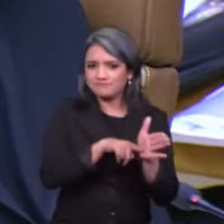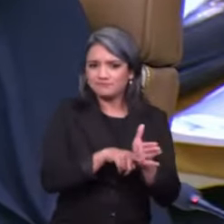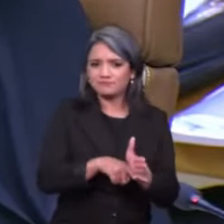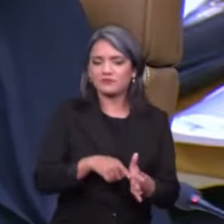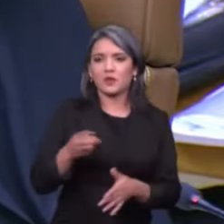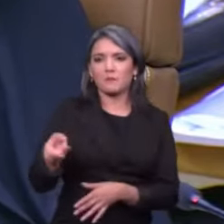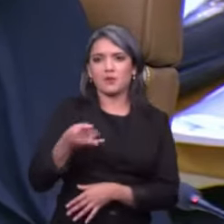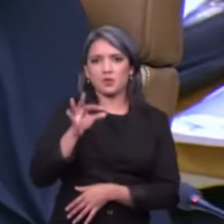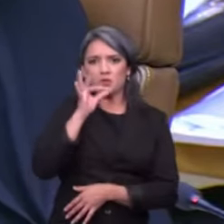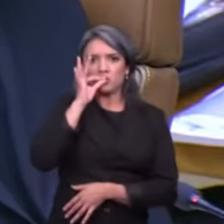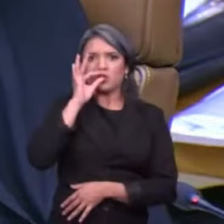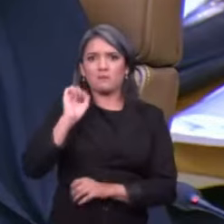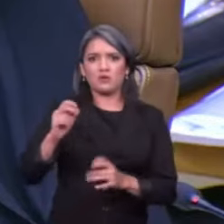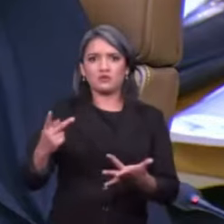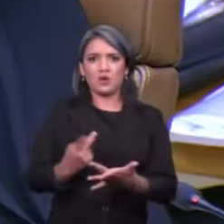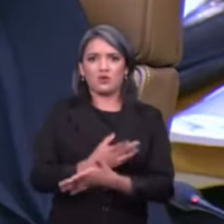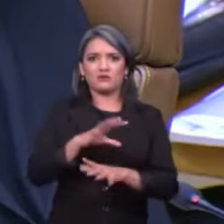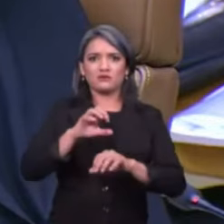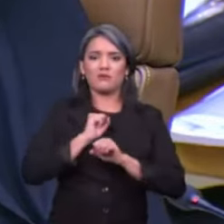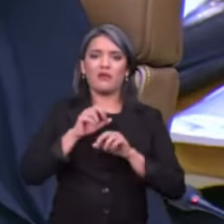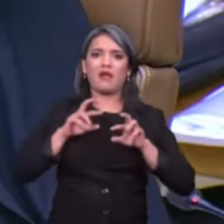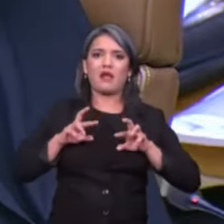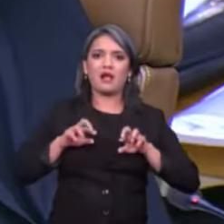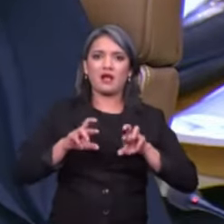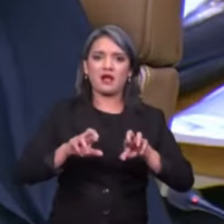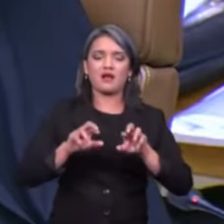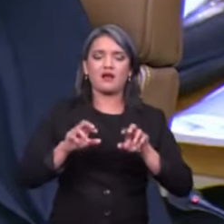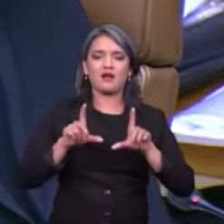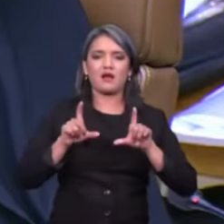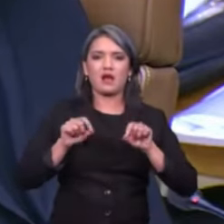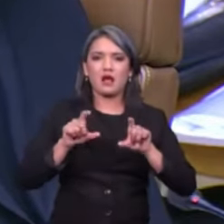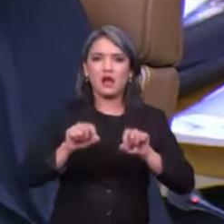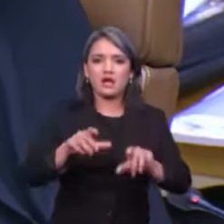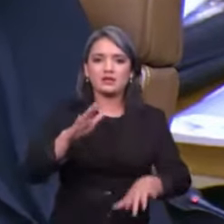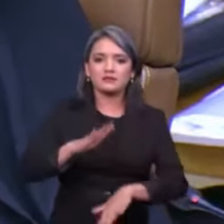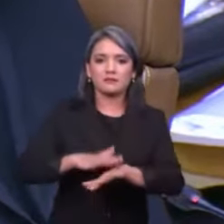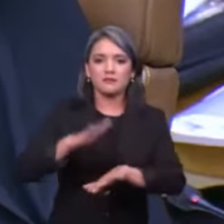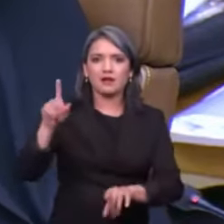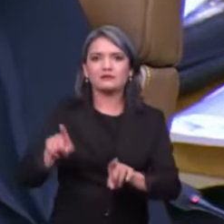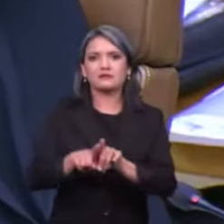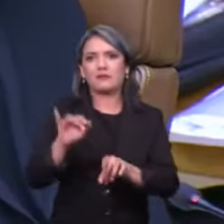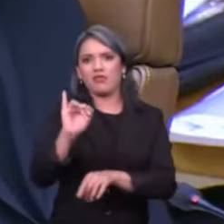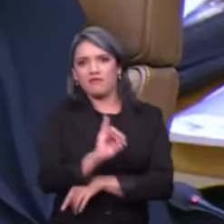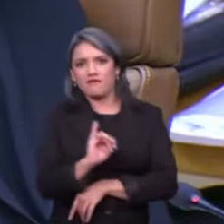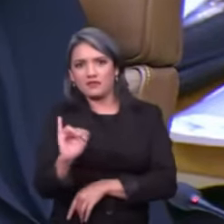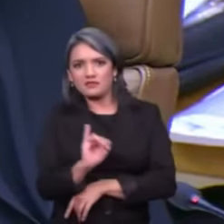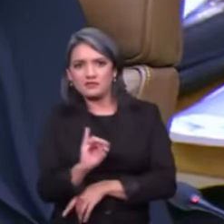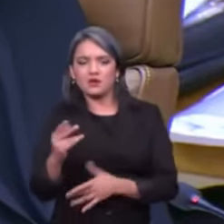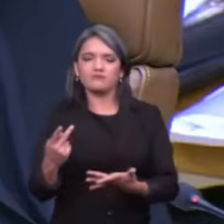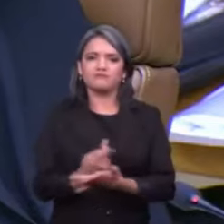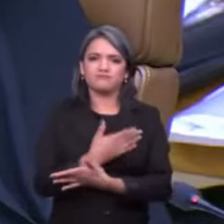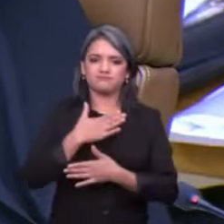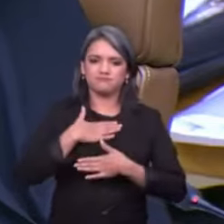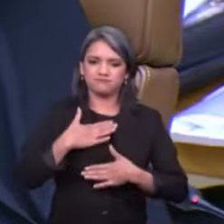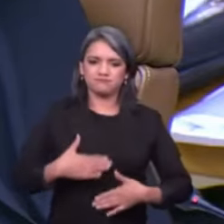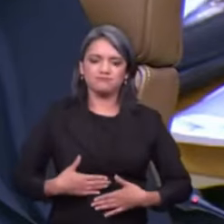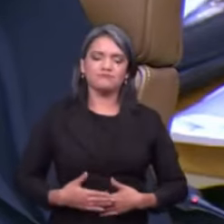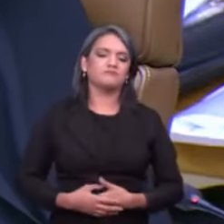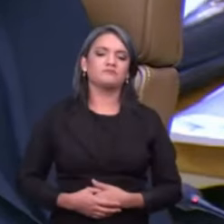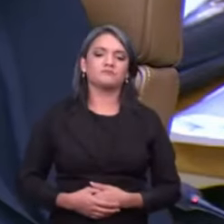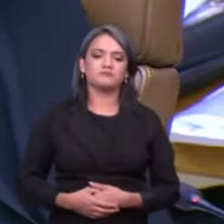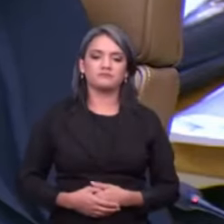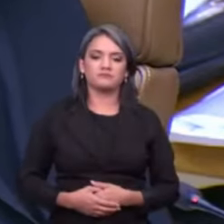alto potencial cancerígeno e está relacionada à baixa resistência imunológica à infecção. Hall e Soloway, 1998,